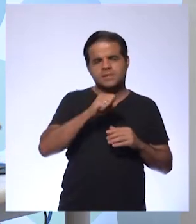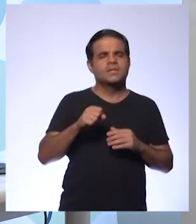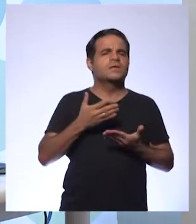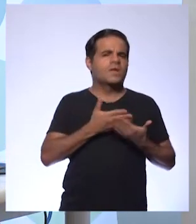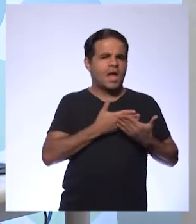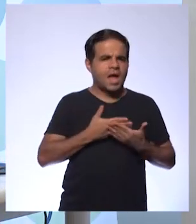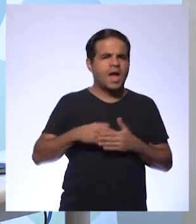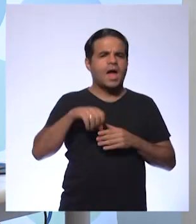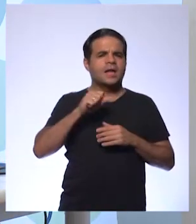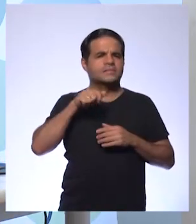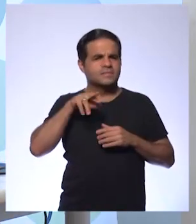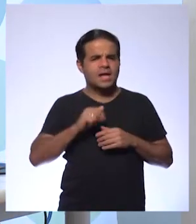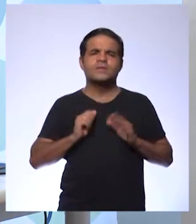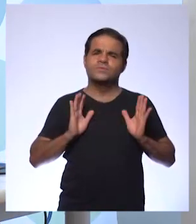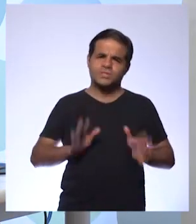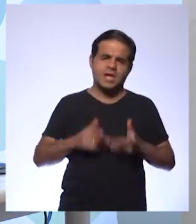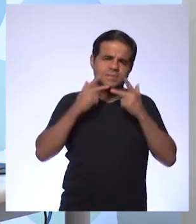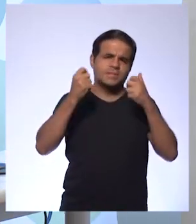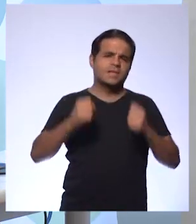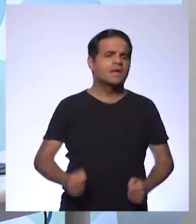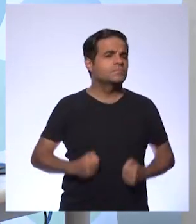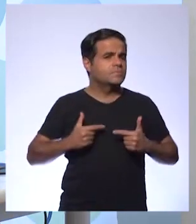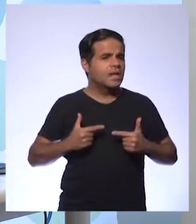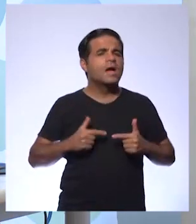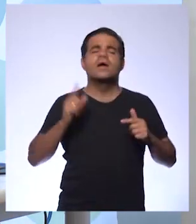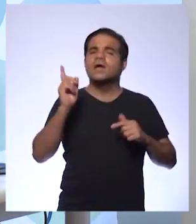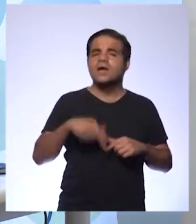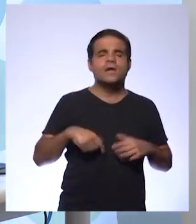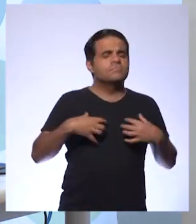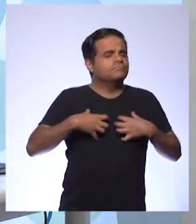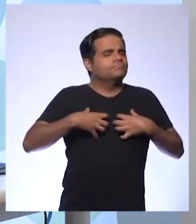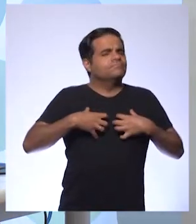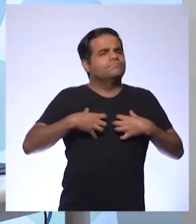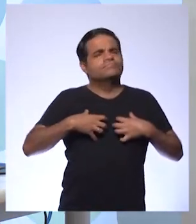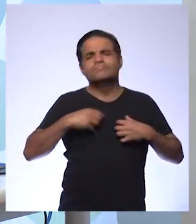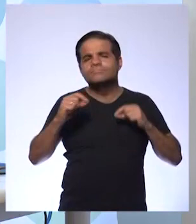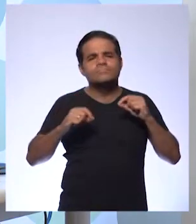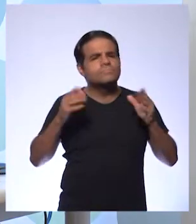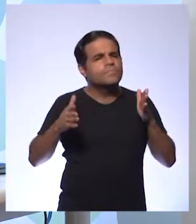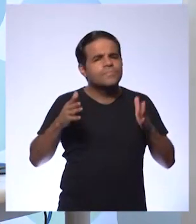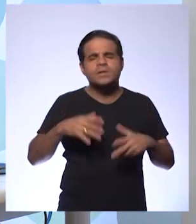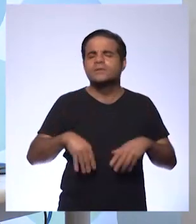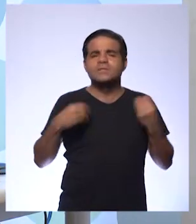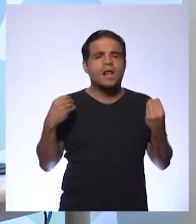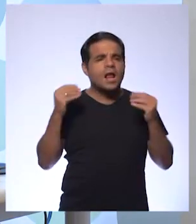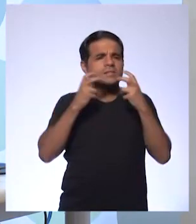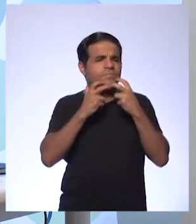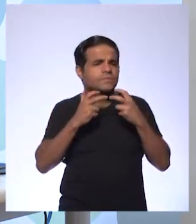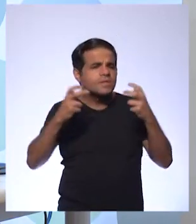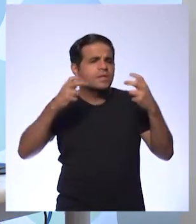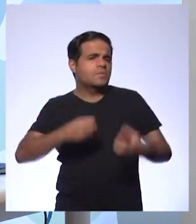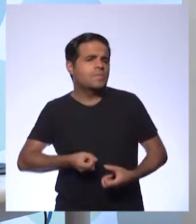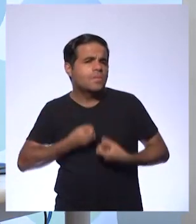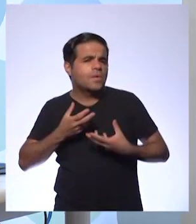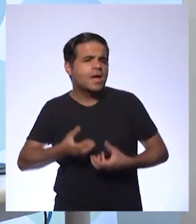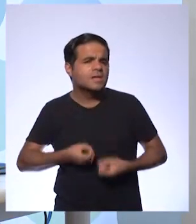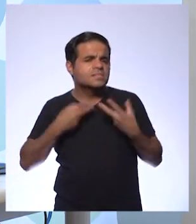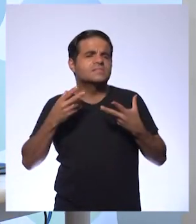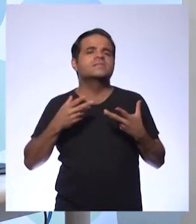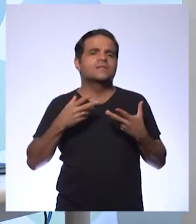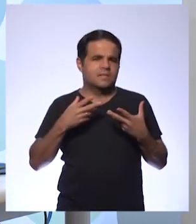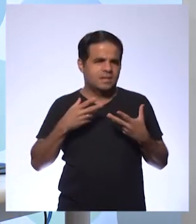minha aula, já falei bastante sobre isso, é um momento em que a gente vai lá e lança um grito em forma de poesia, em forma